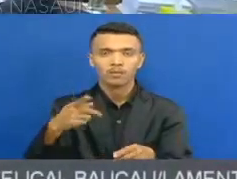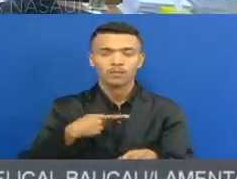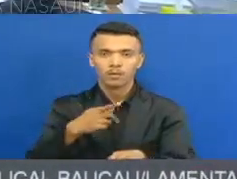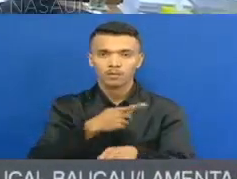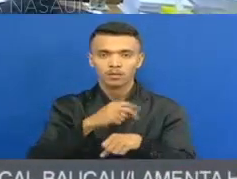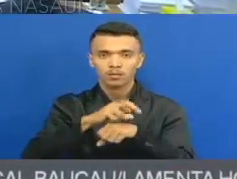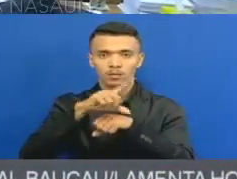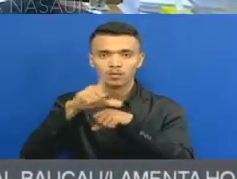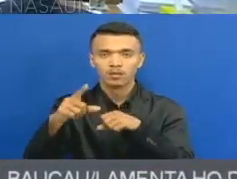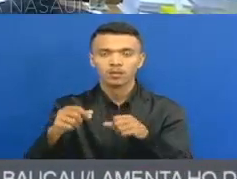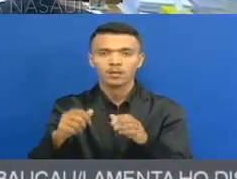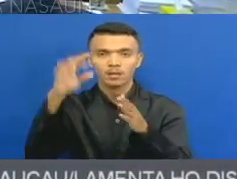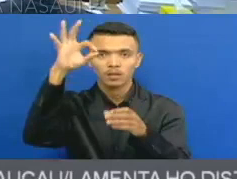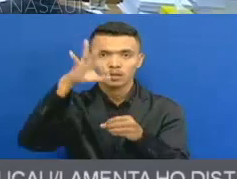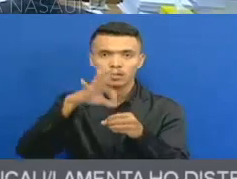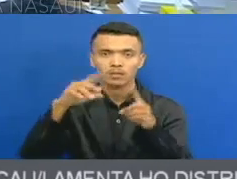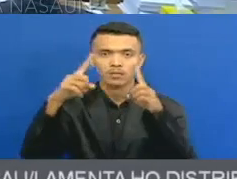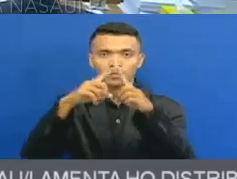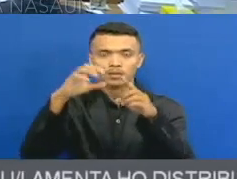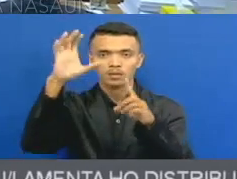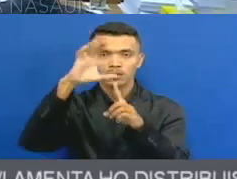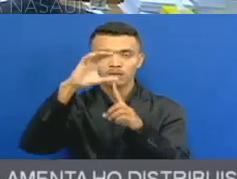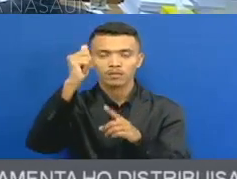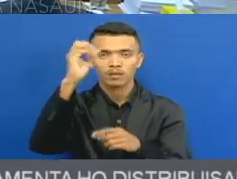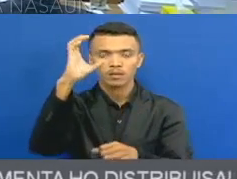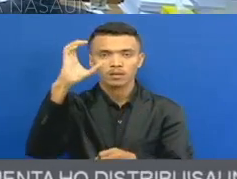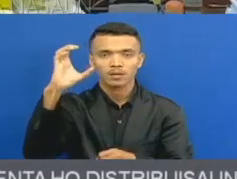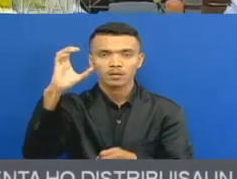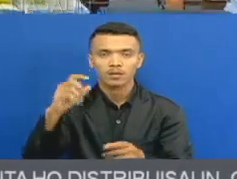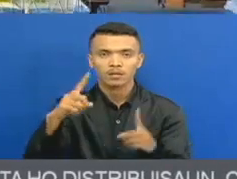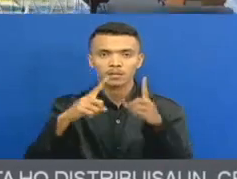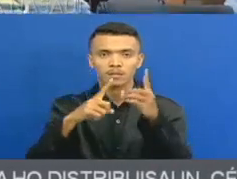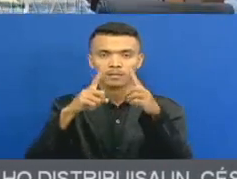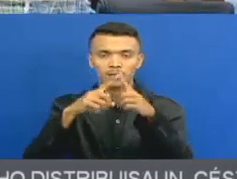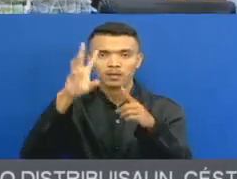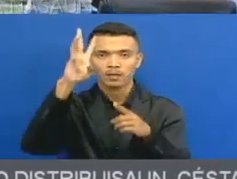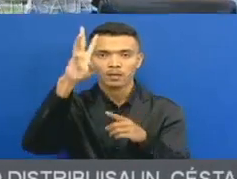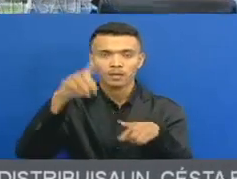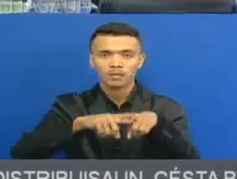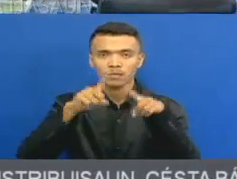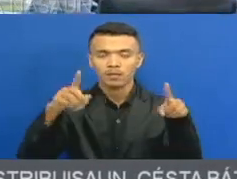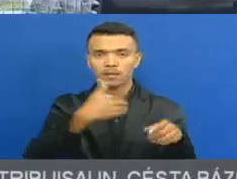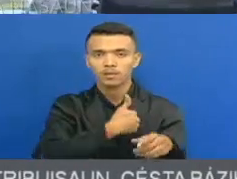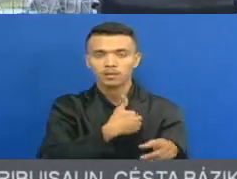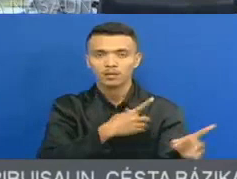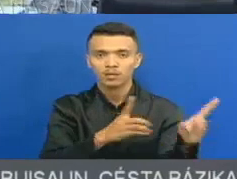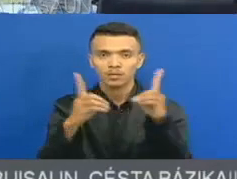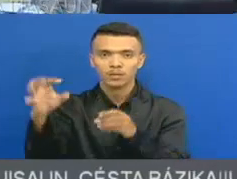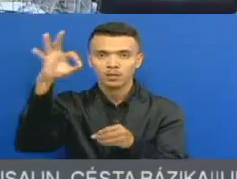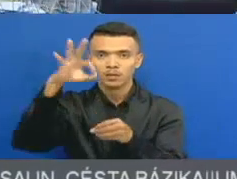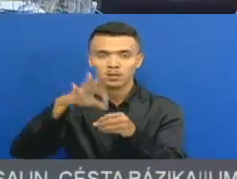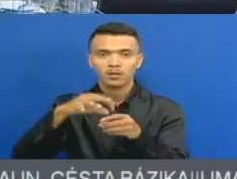Parlamento Nacional agenda uma eleição para comissário Comissão Anticorrupção CAC Badalanen. Mas B, se deu que realiza a eleição